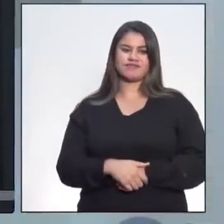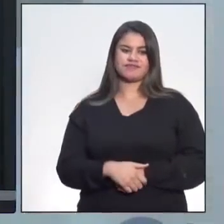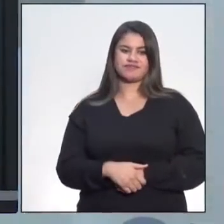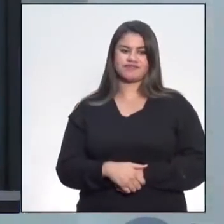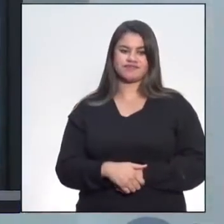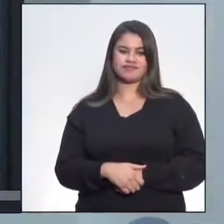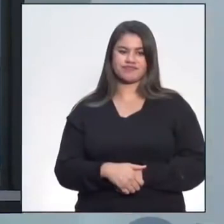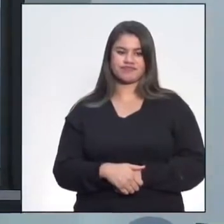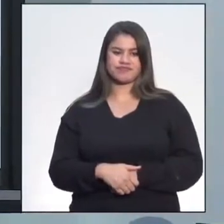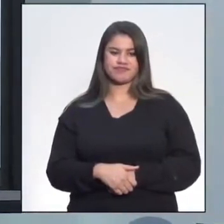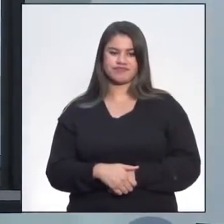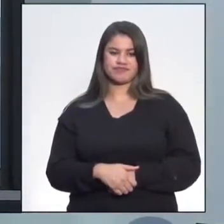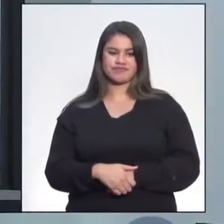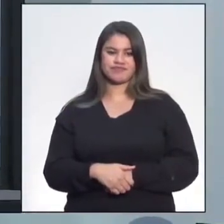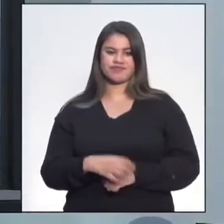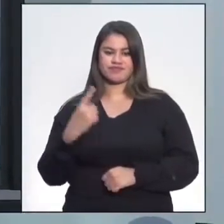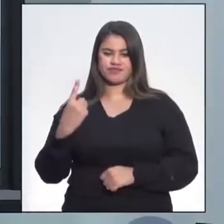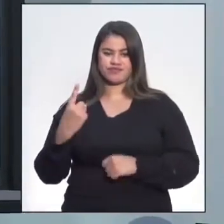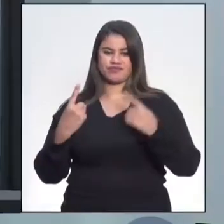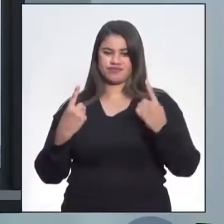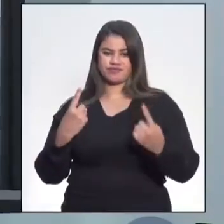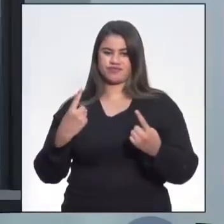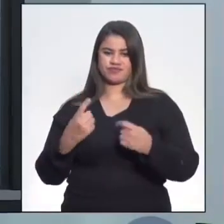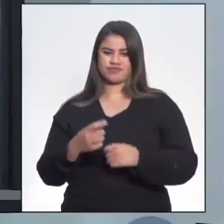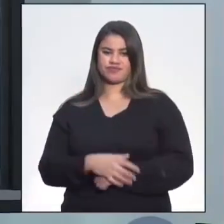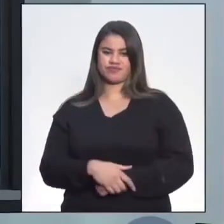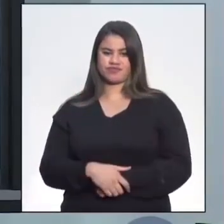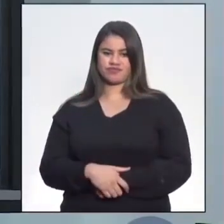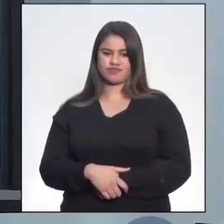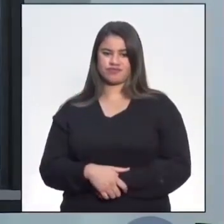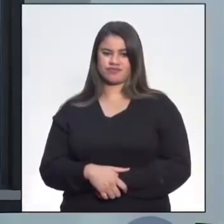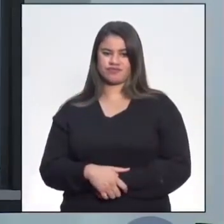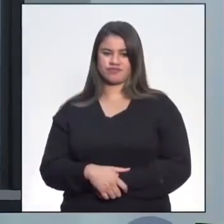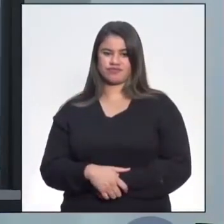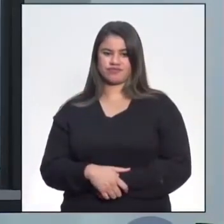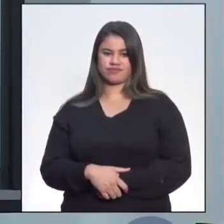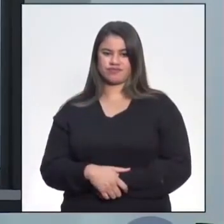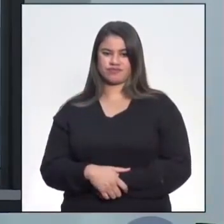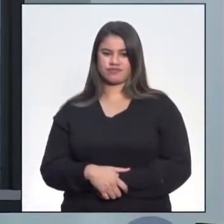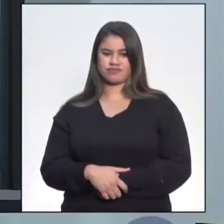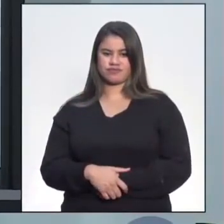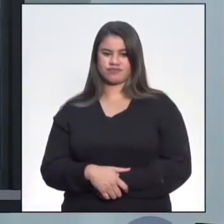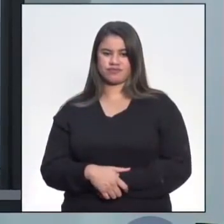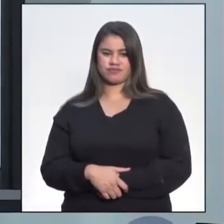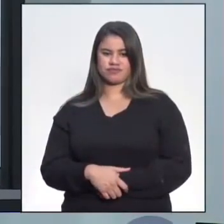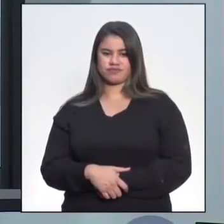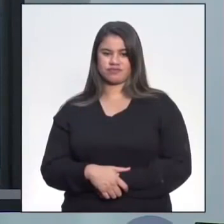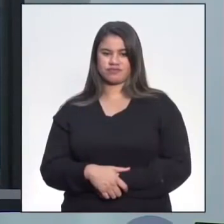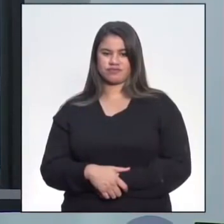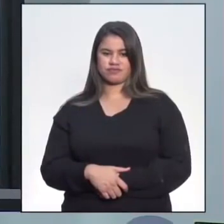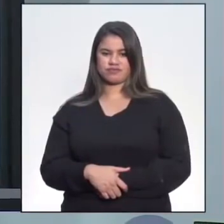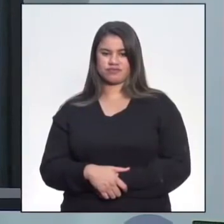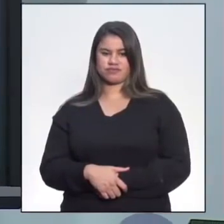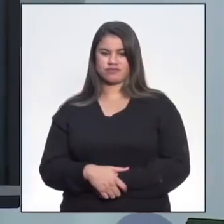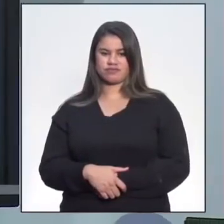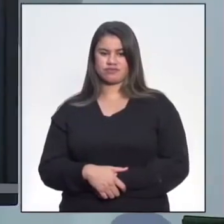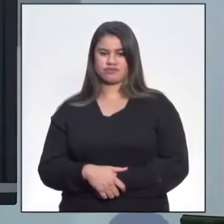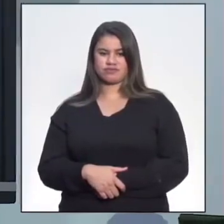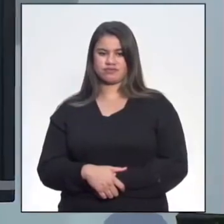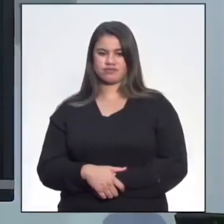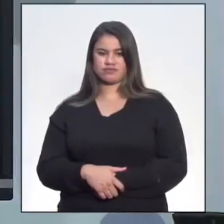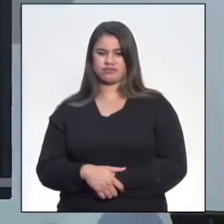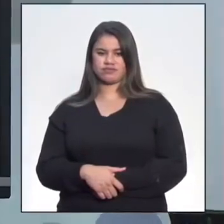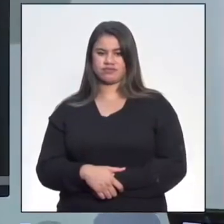Agora eu vou marcar o 1 com o 1. 1 com 1. O 1 até o 1. Aqui tem que fazer paralelinho. Eu não sei se eu vou conseguir fazer, mas ó, é bem aqui no